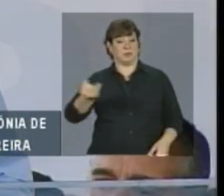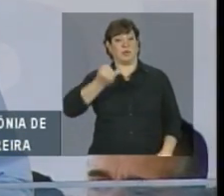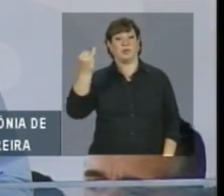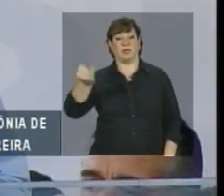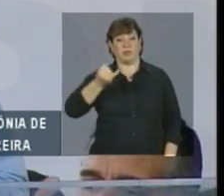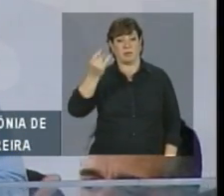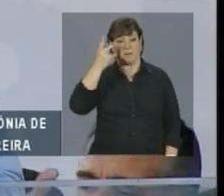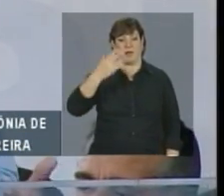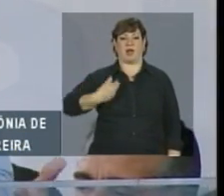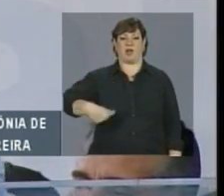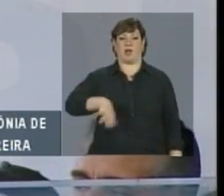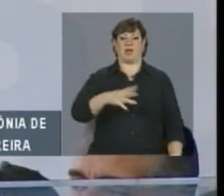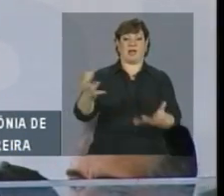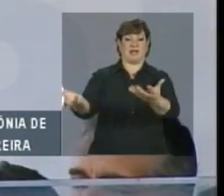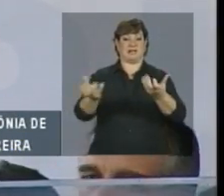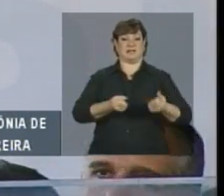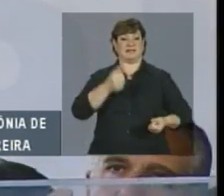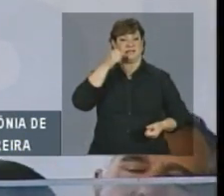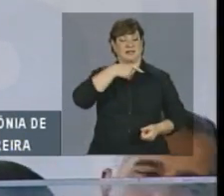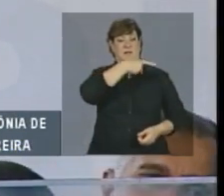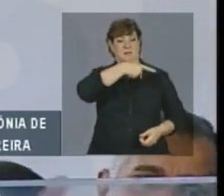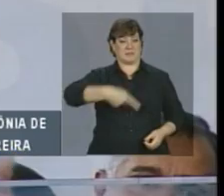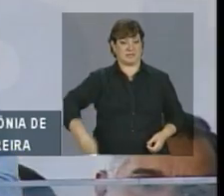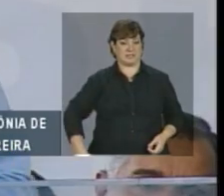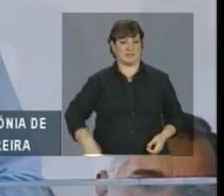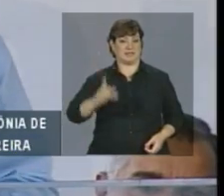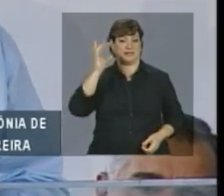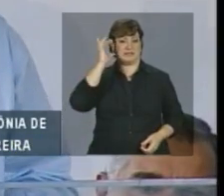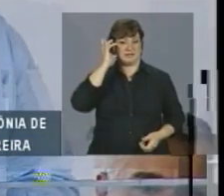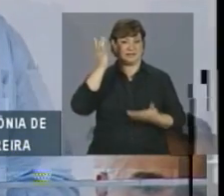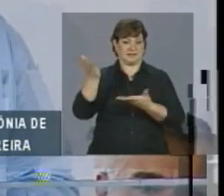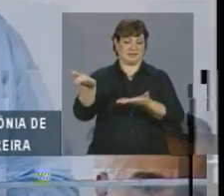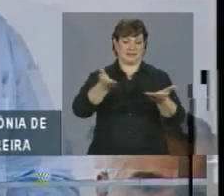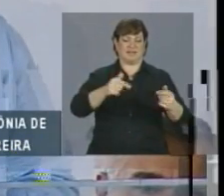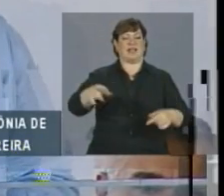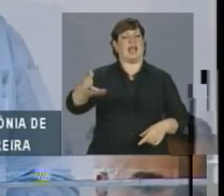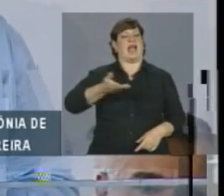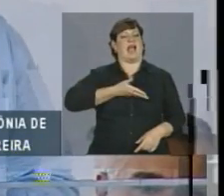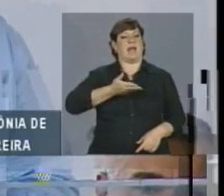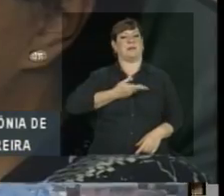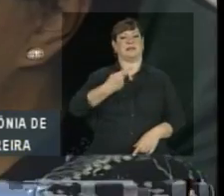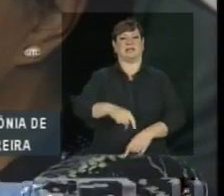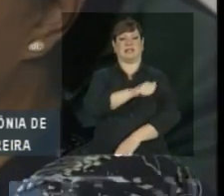importante para a gente. Está recebendo a presidenta do Brasil, uma amiga do Rio de Janeiro,